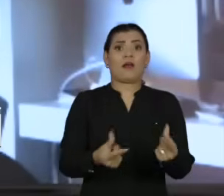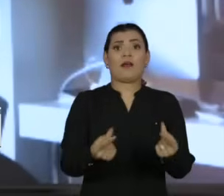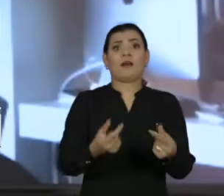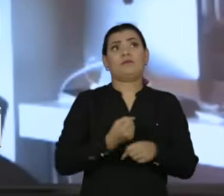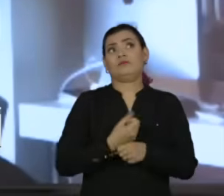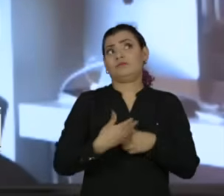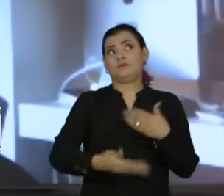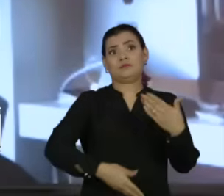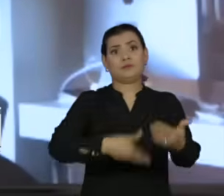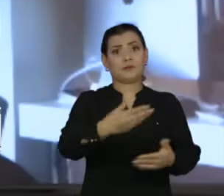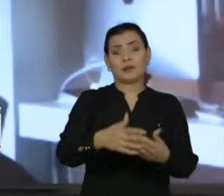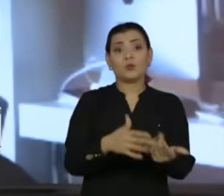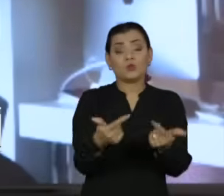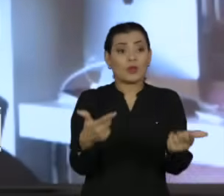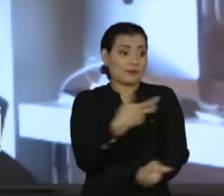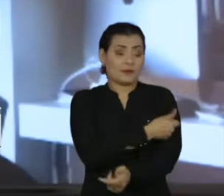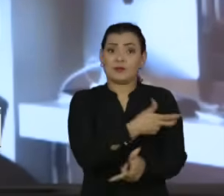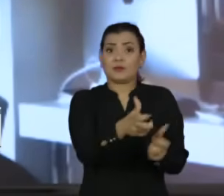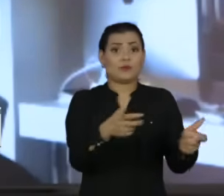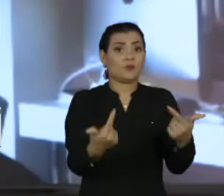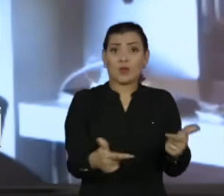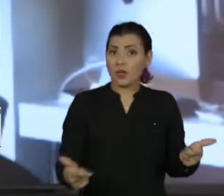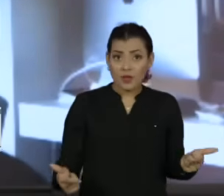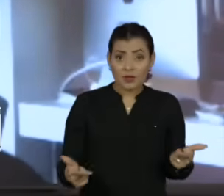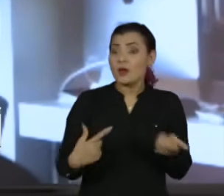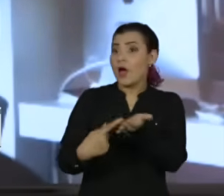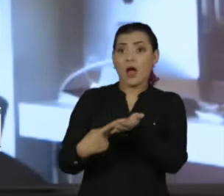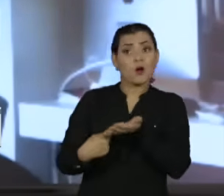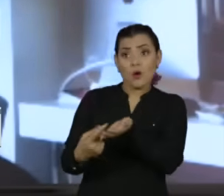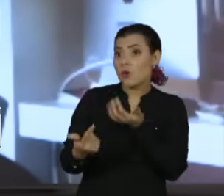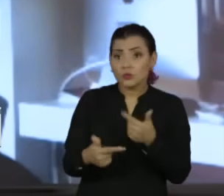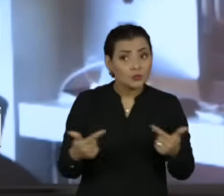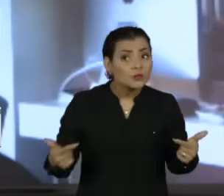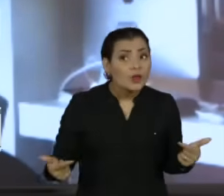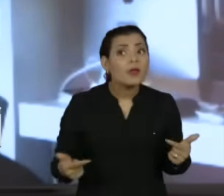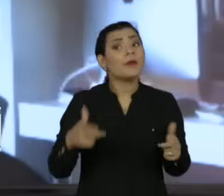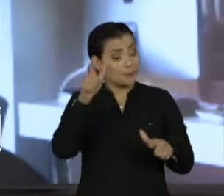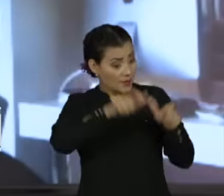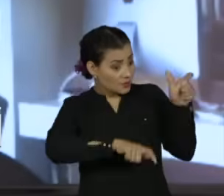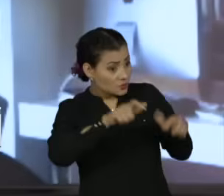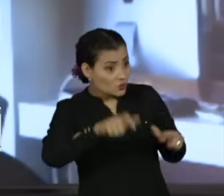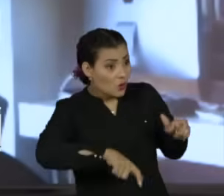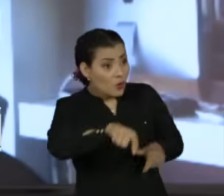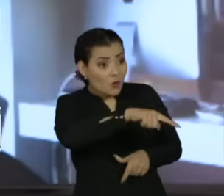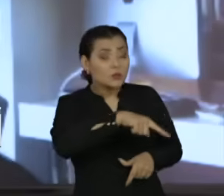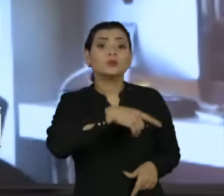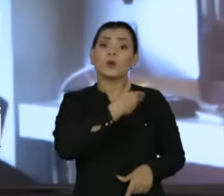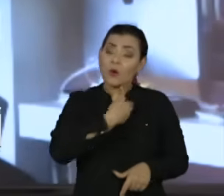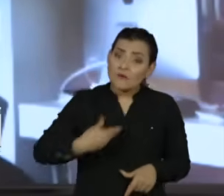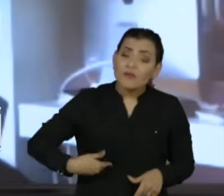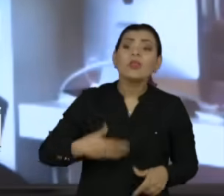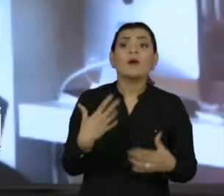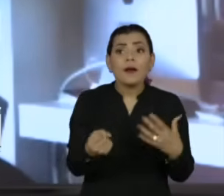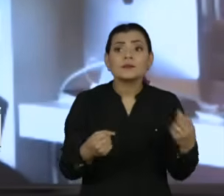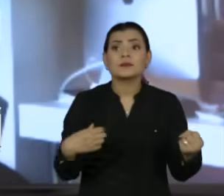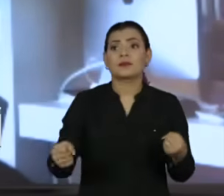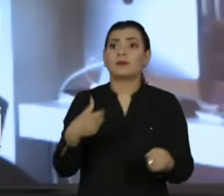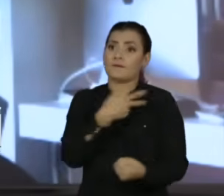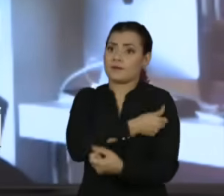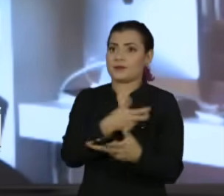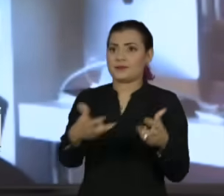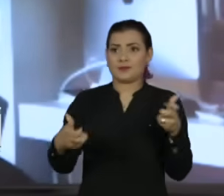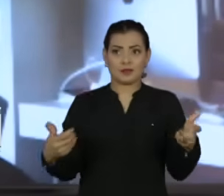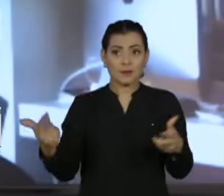existe plano de vacinação, se não existe um acordo, e esse acordo tem que ser das pessoas, não só de governos, né? De se vacinar